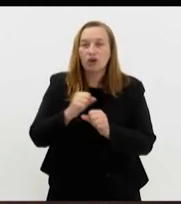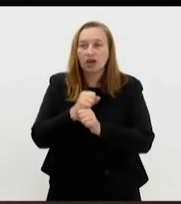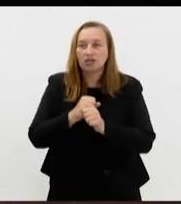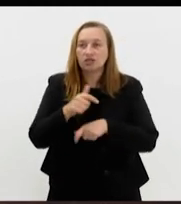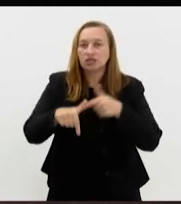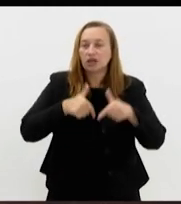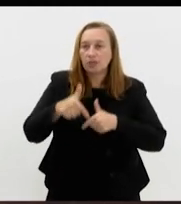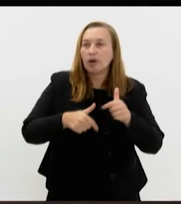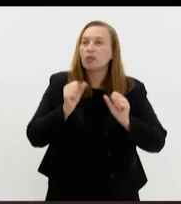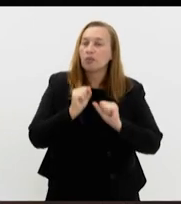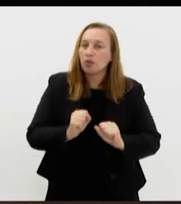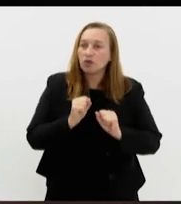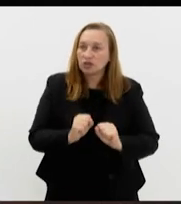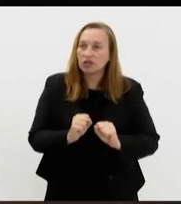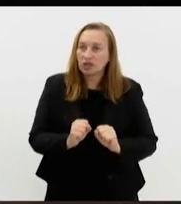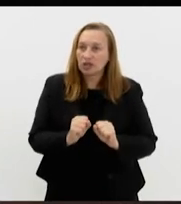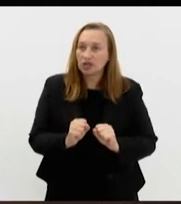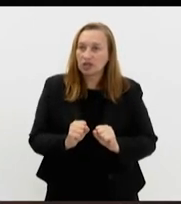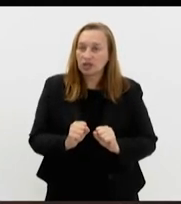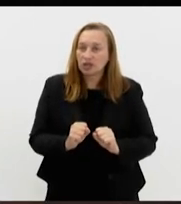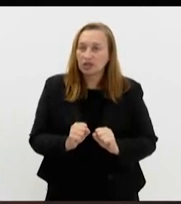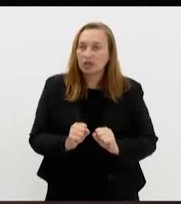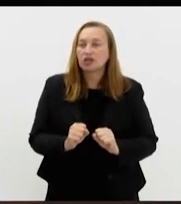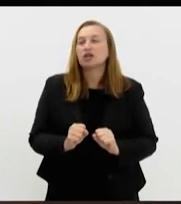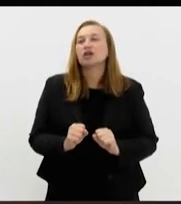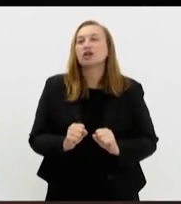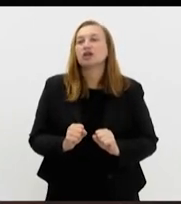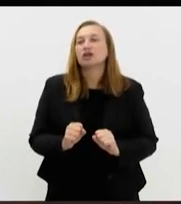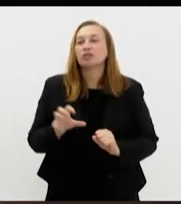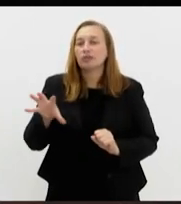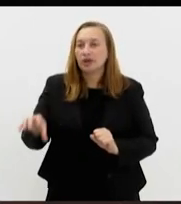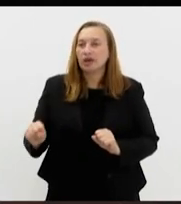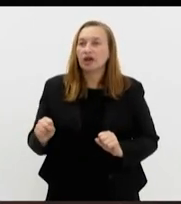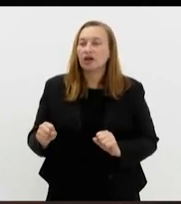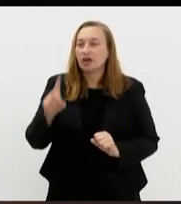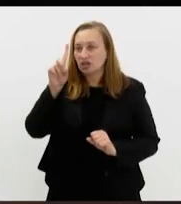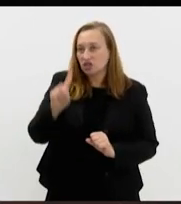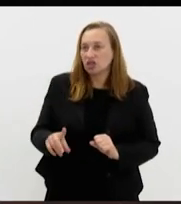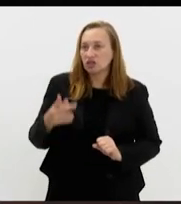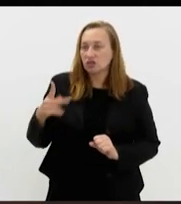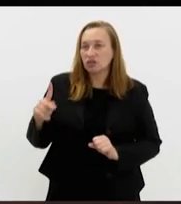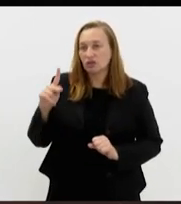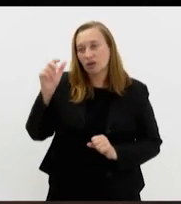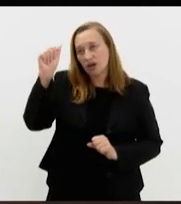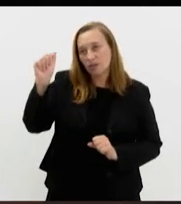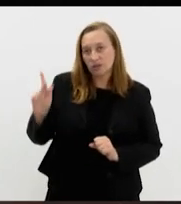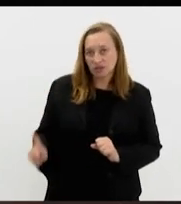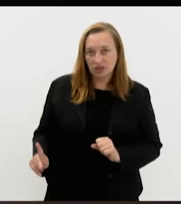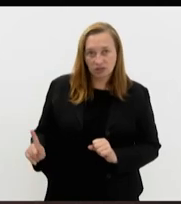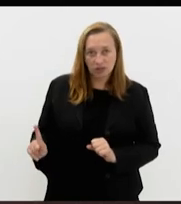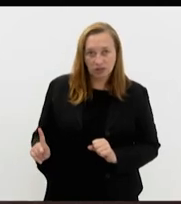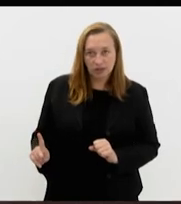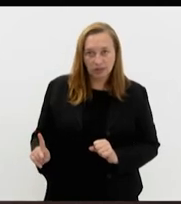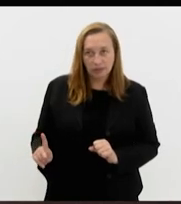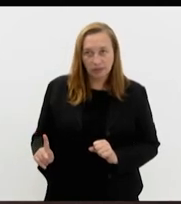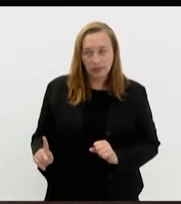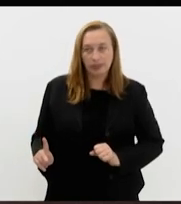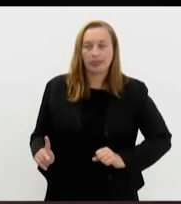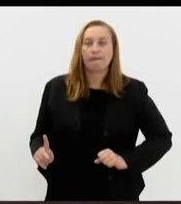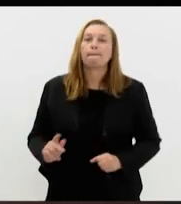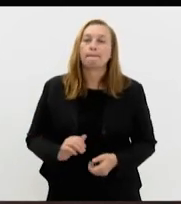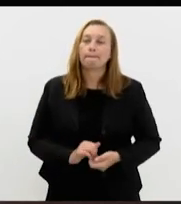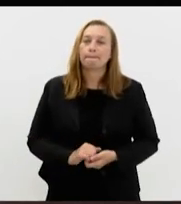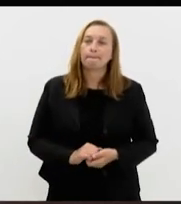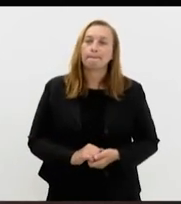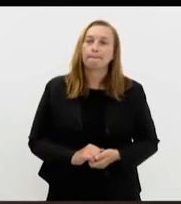poder fazer jus àquilo que é legítimo, que é a sua aposentadoria, e se ele aqui não estiver, a